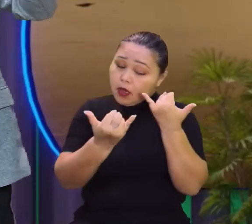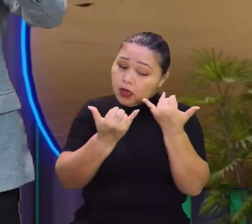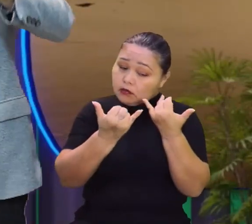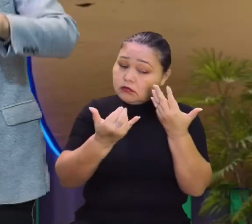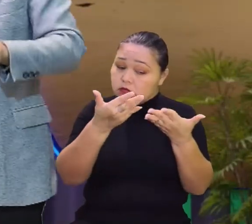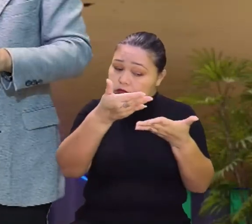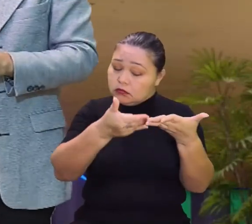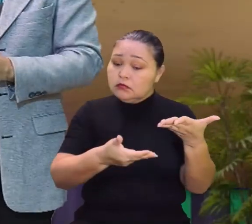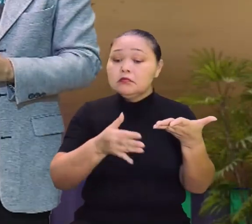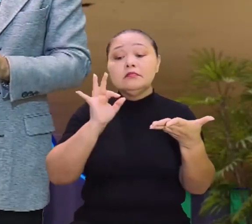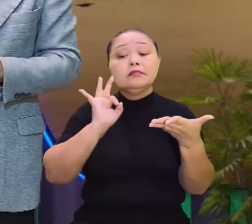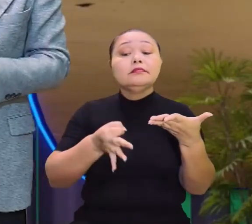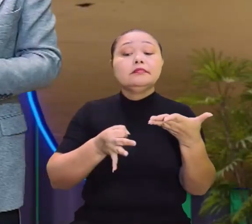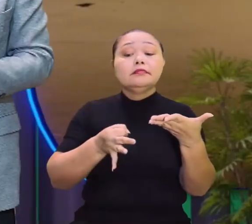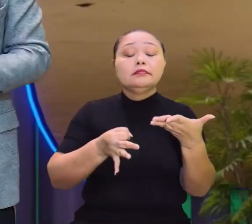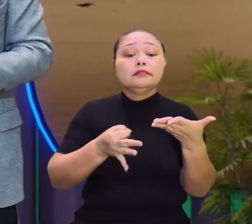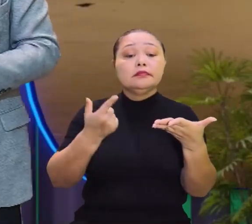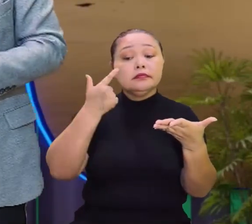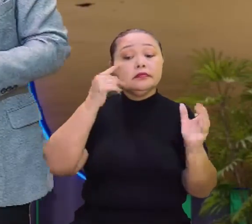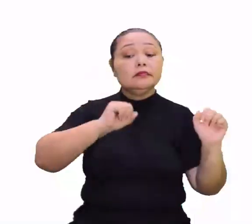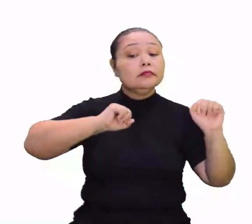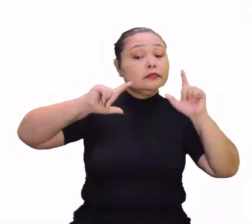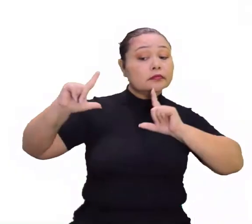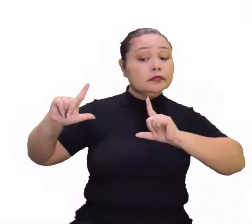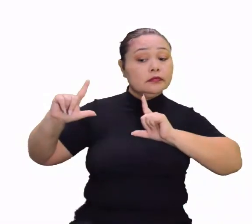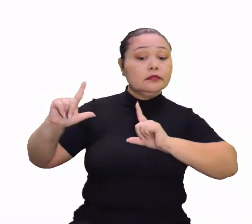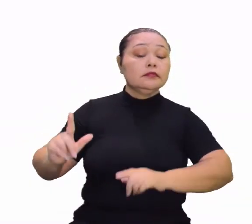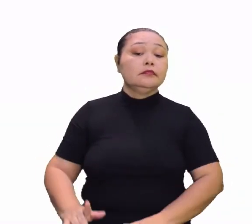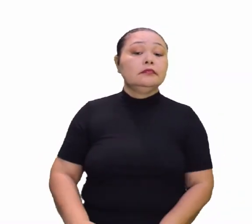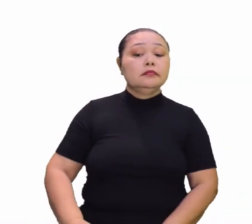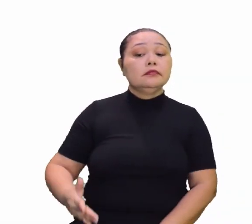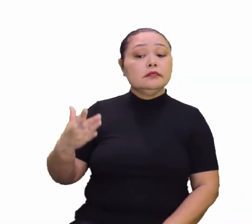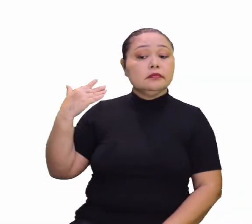neste sentido, estará correto. Muito Vamos lá bem. no quadro?